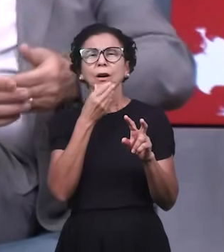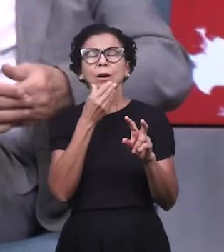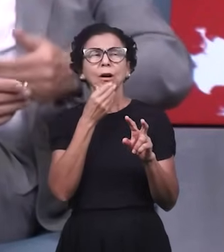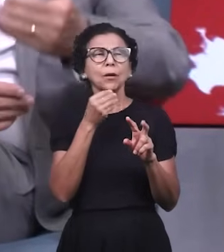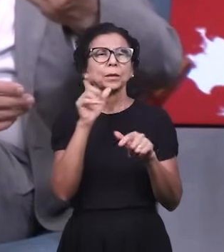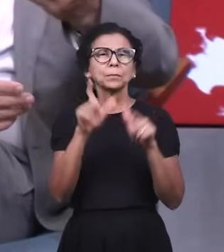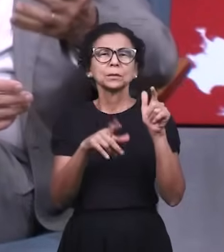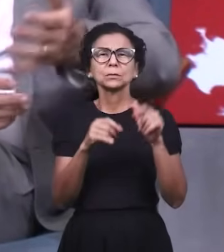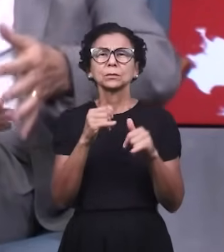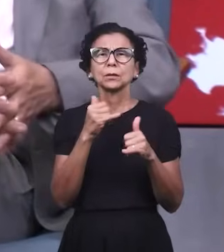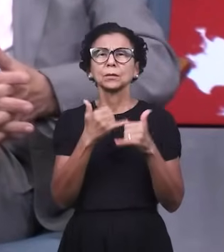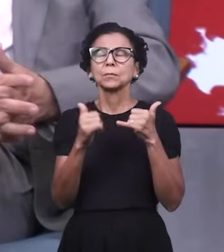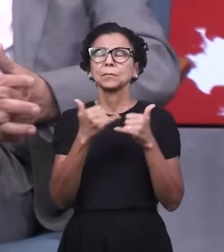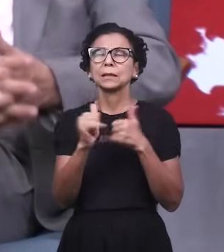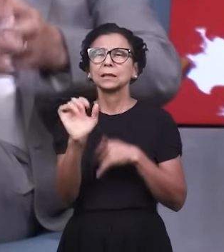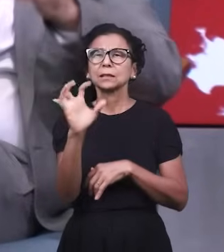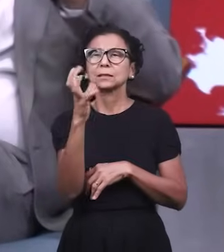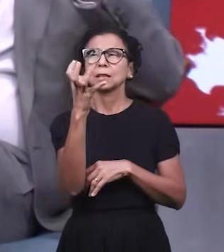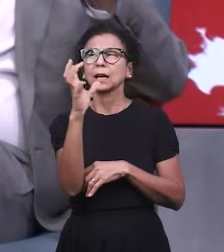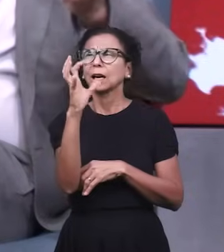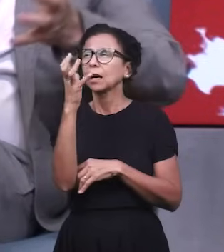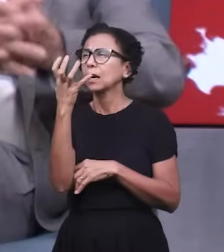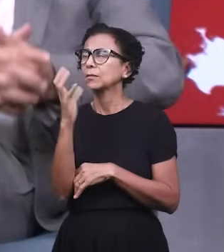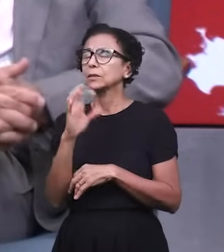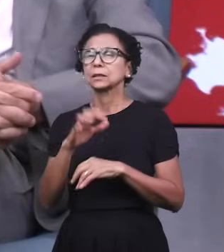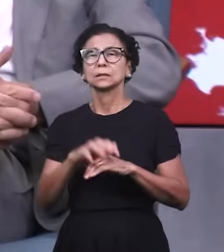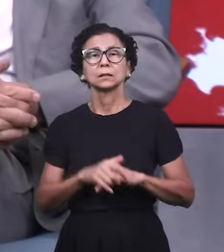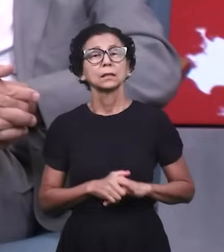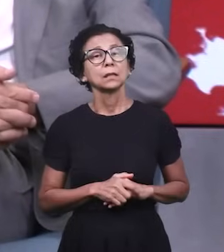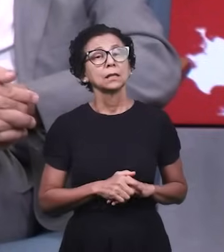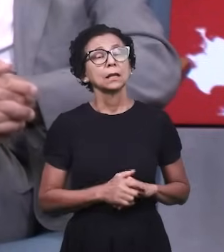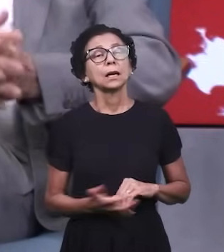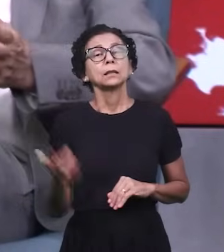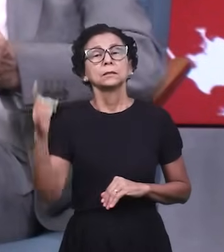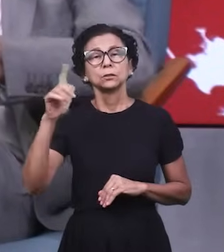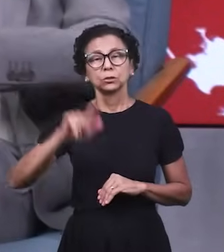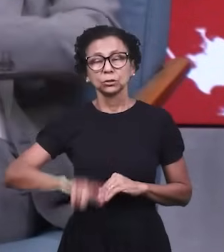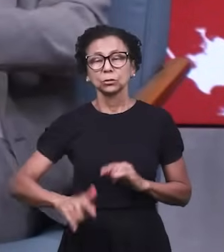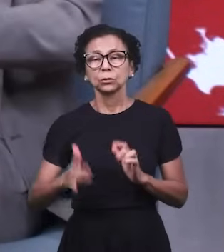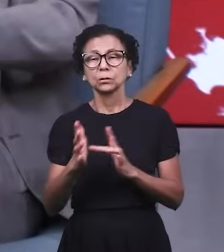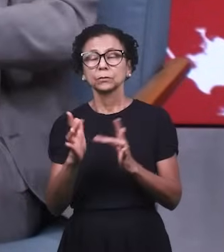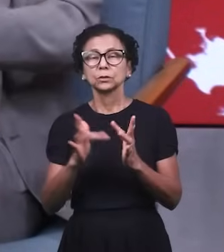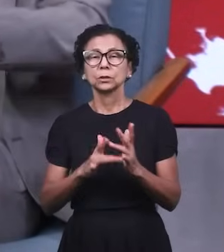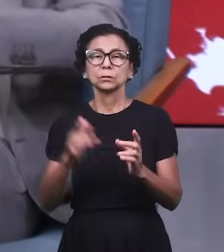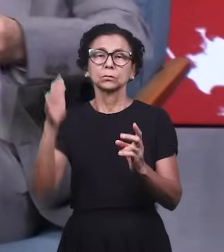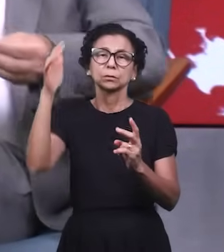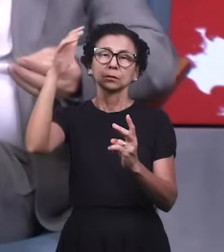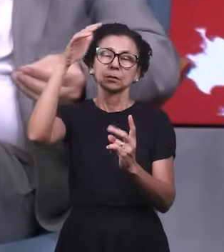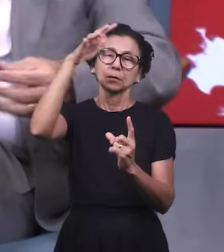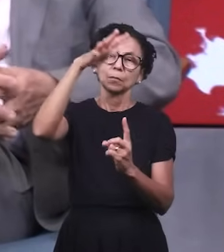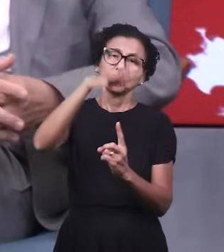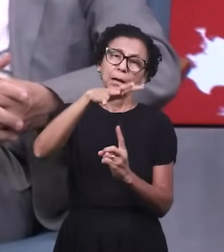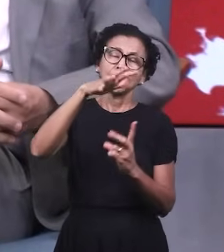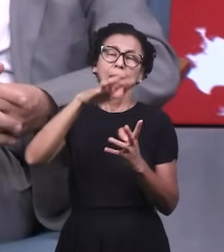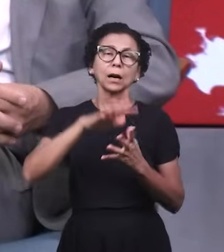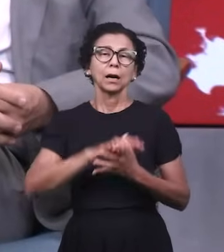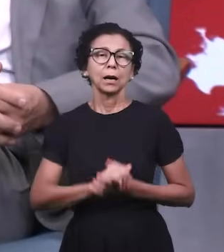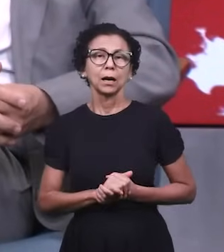fora da aldeia, impõe as mãos pela segunda vez, ele começa a ver até ao longe. O terceiro cego, ele cospe no chão, faz